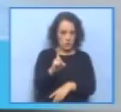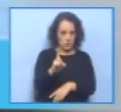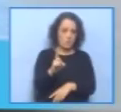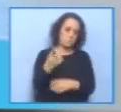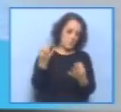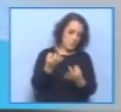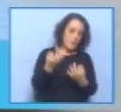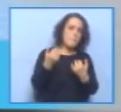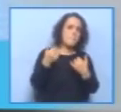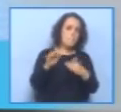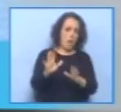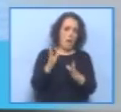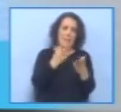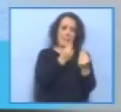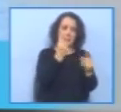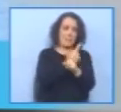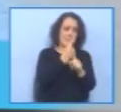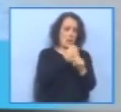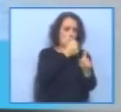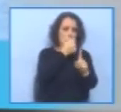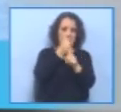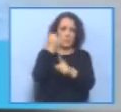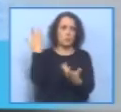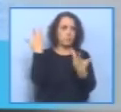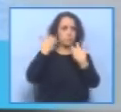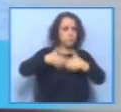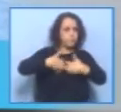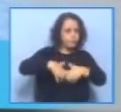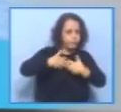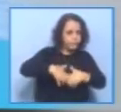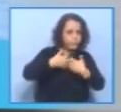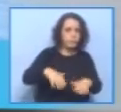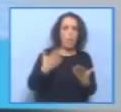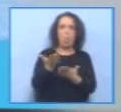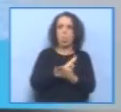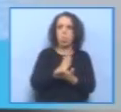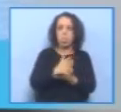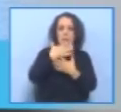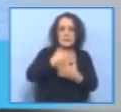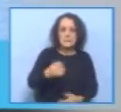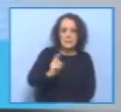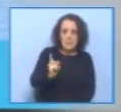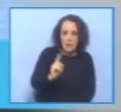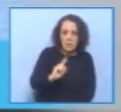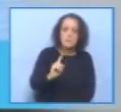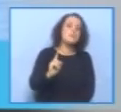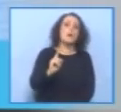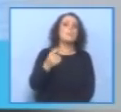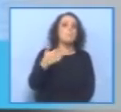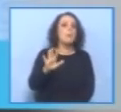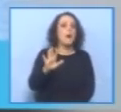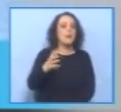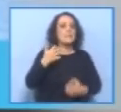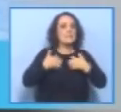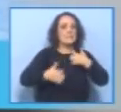incertezas, mas também há muito entusiasmo. Vontade de ultrapassar. E vontade. Exatamente. E há boas referências como esta que aqui apresentamos.